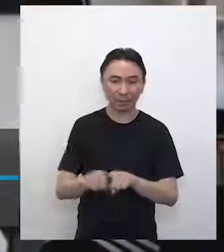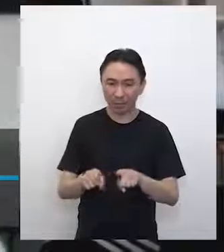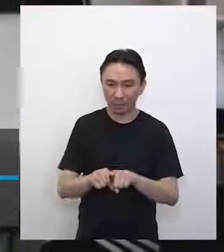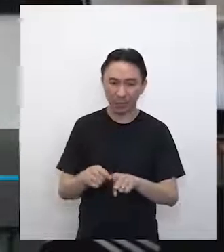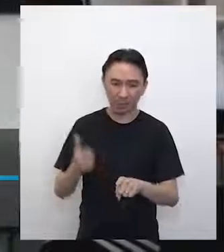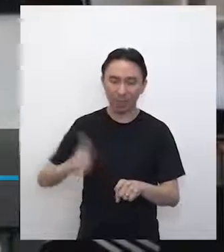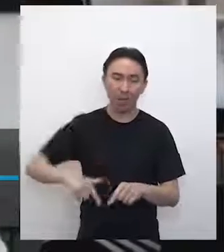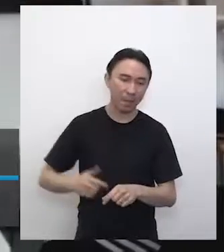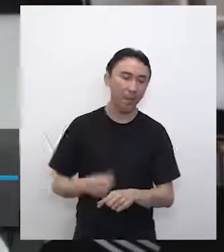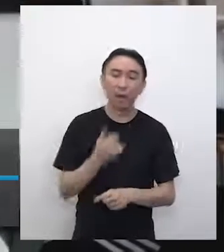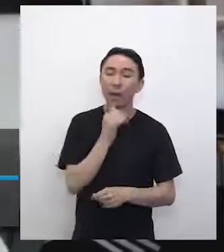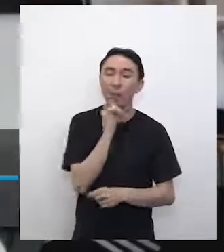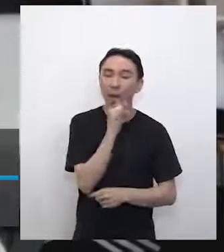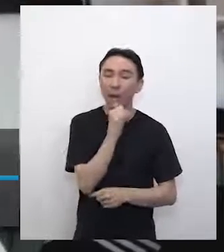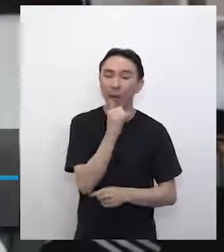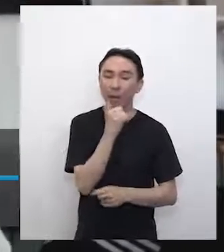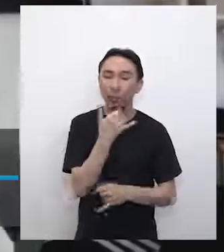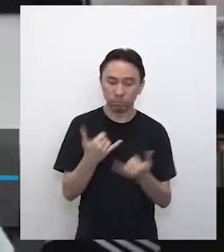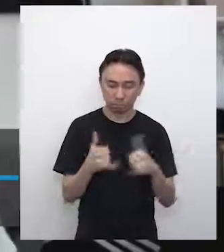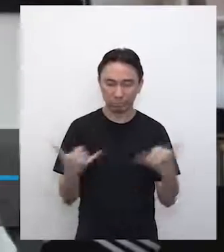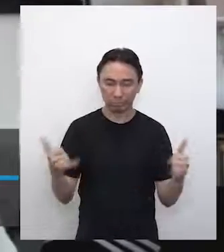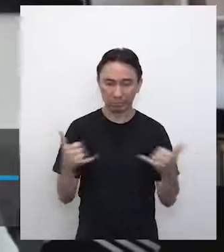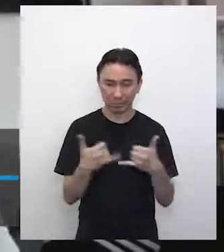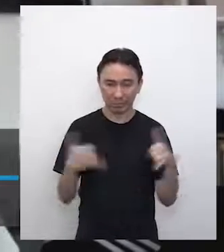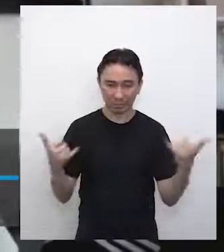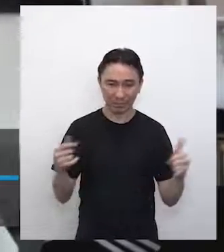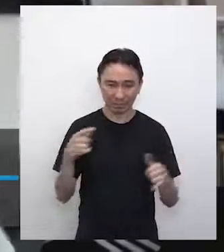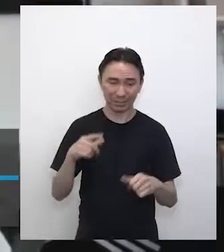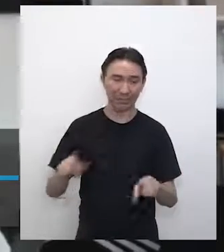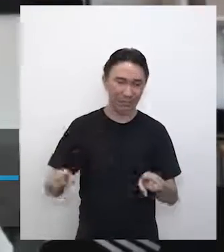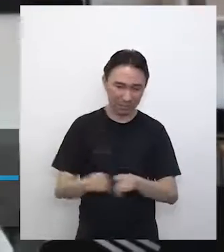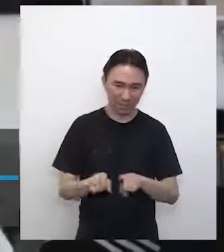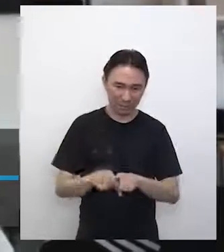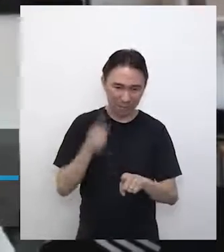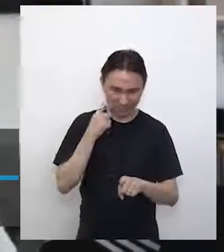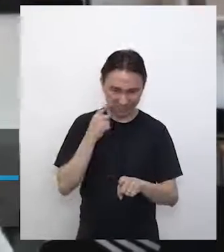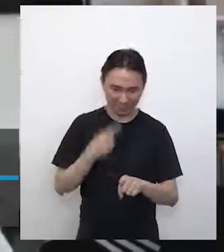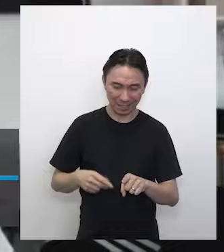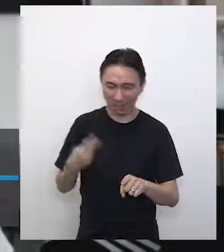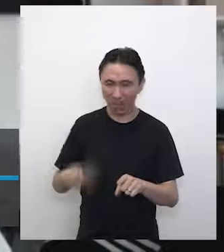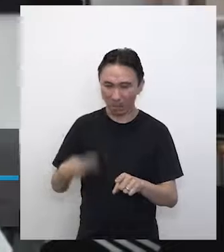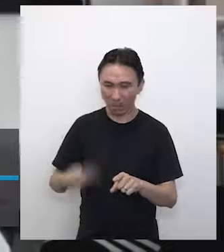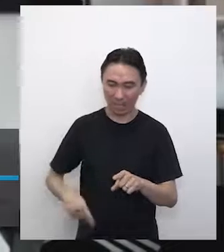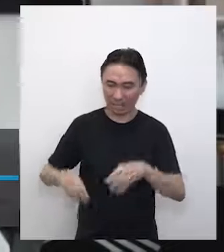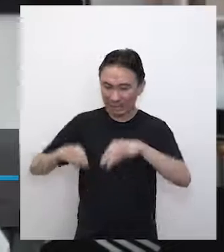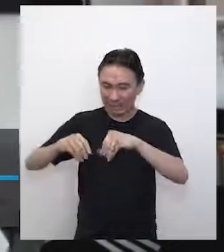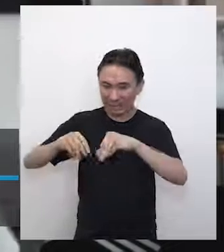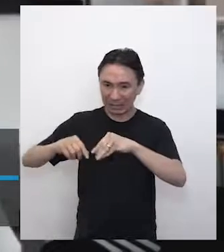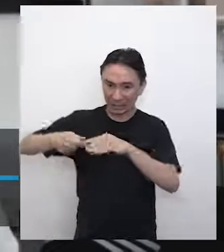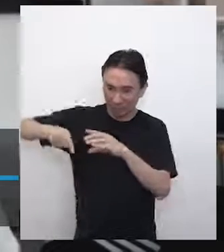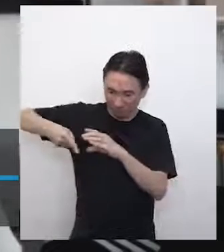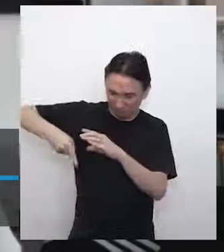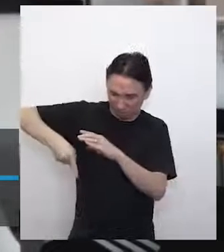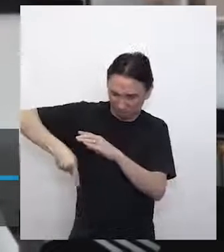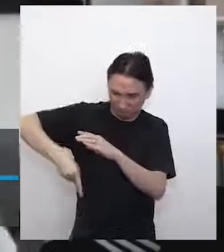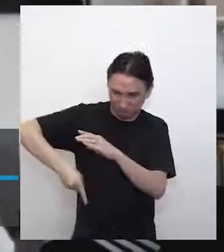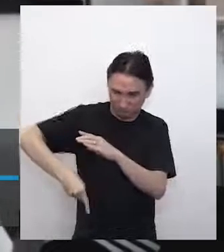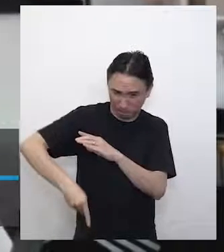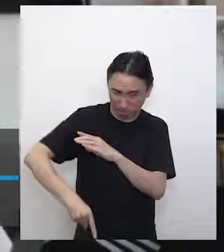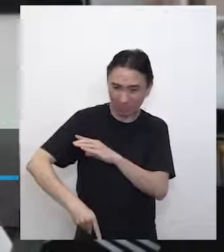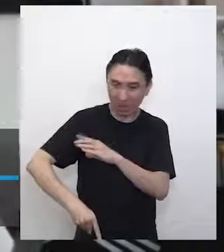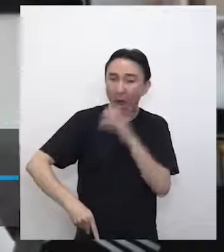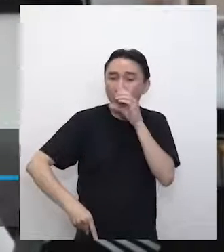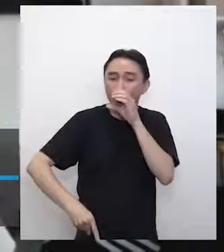energia que vem aí do centro, do interior da Terra, o calor que é gerado lá dentro, então